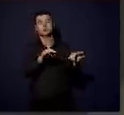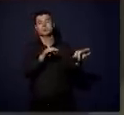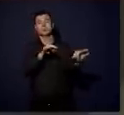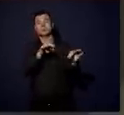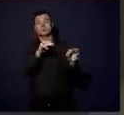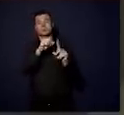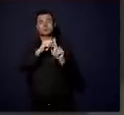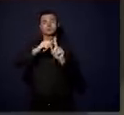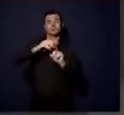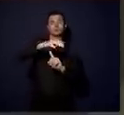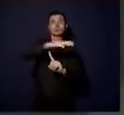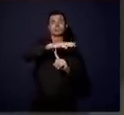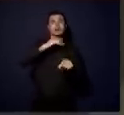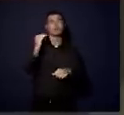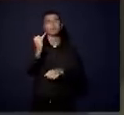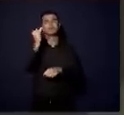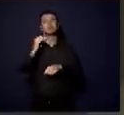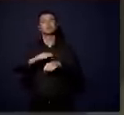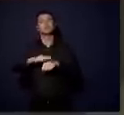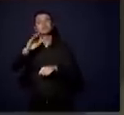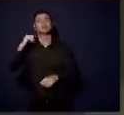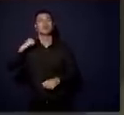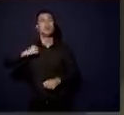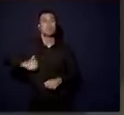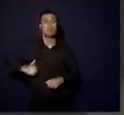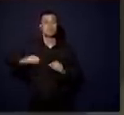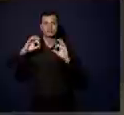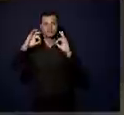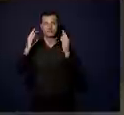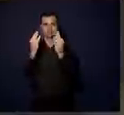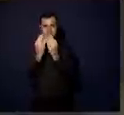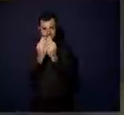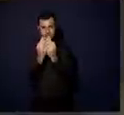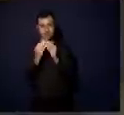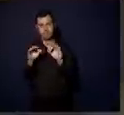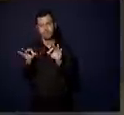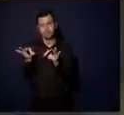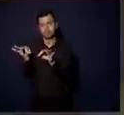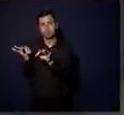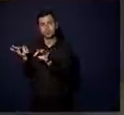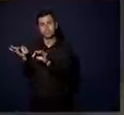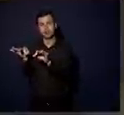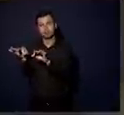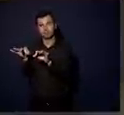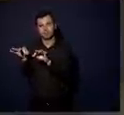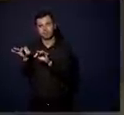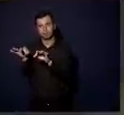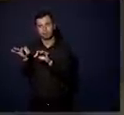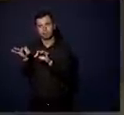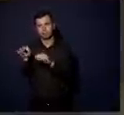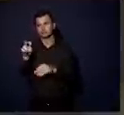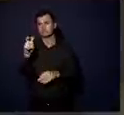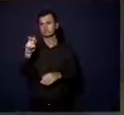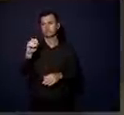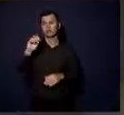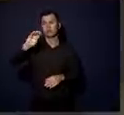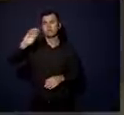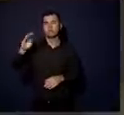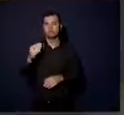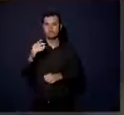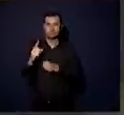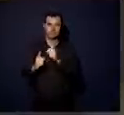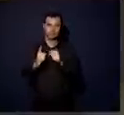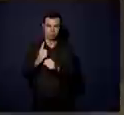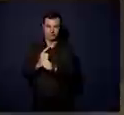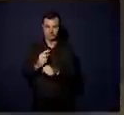importante que a gente tem no país que é o bolsa família que era um programa de que nunca passou de 50 bilhões de reais por ano de